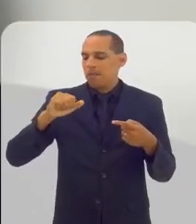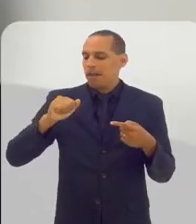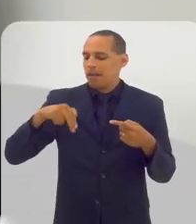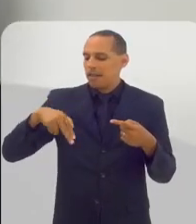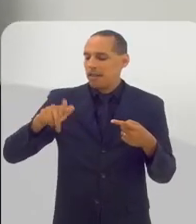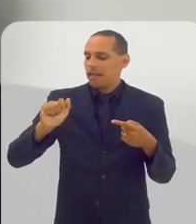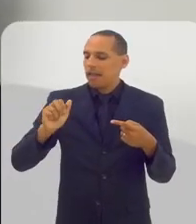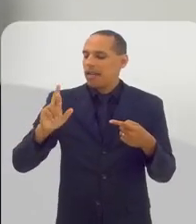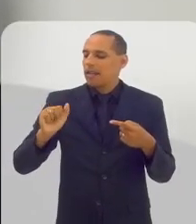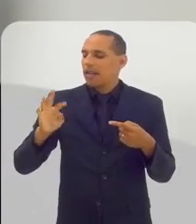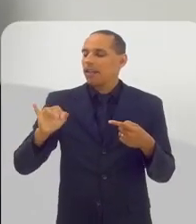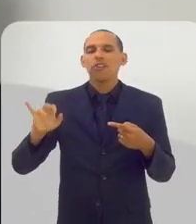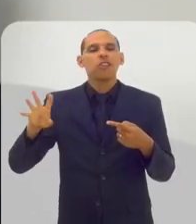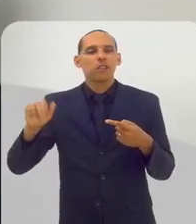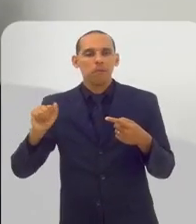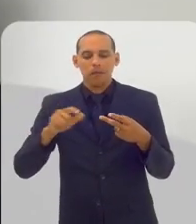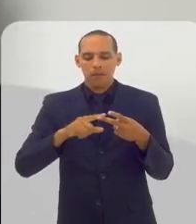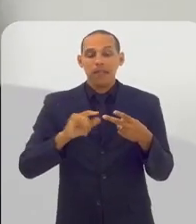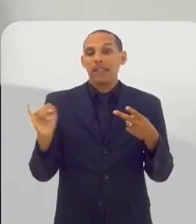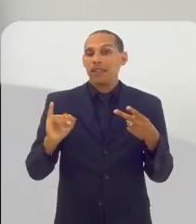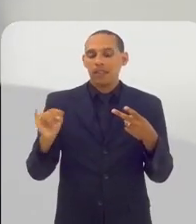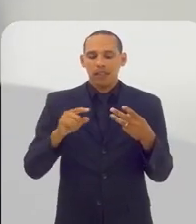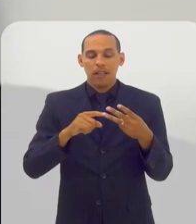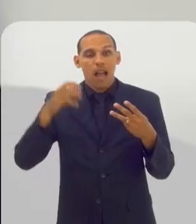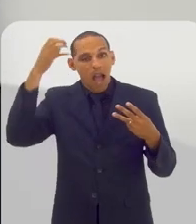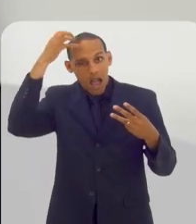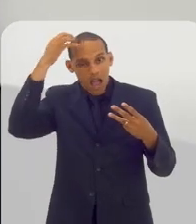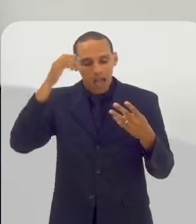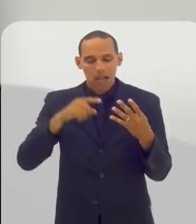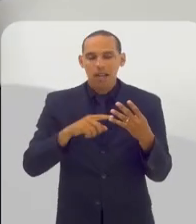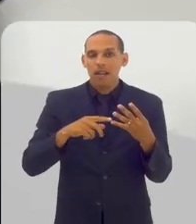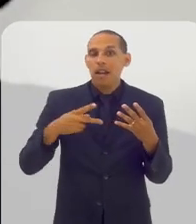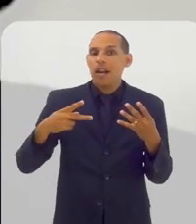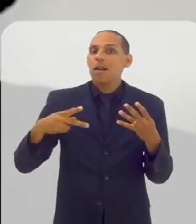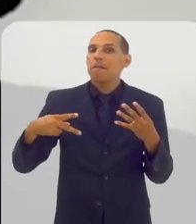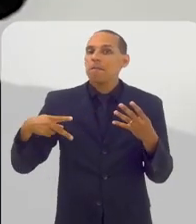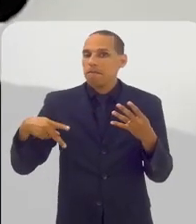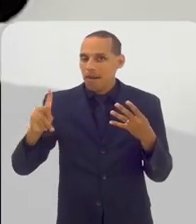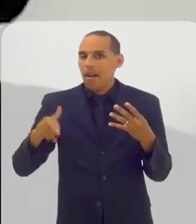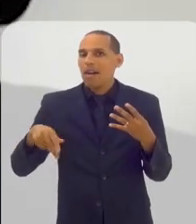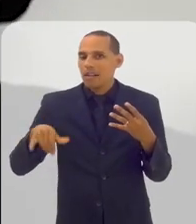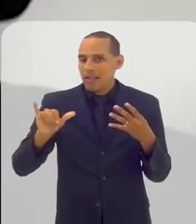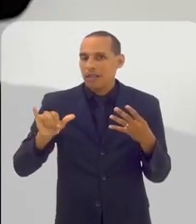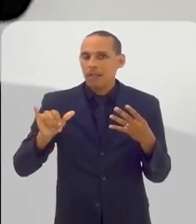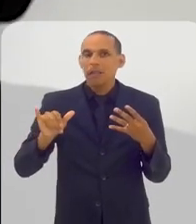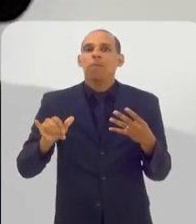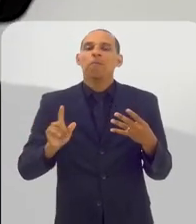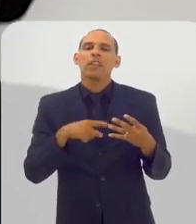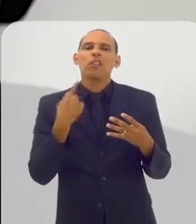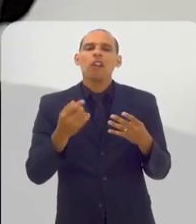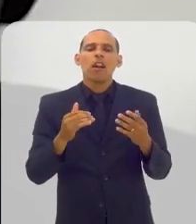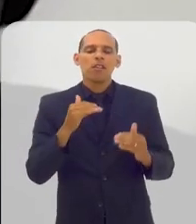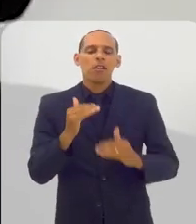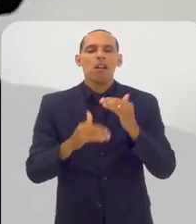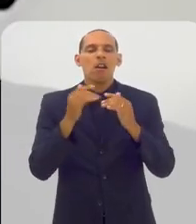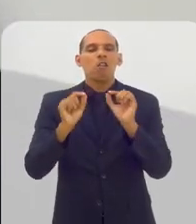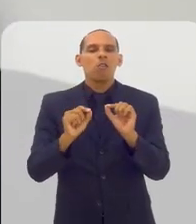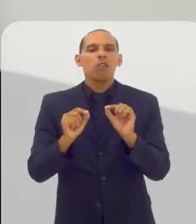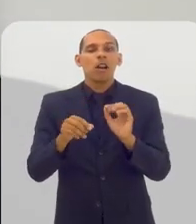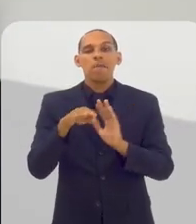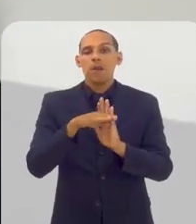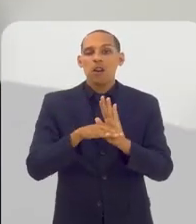Mangaratiba Itaguaí e para ti e nós estamos desenvolvendo uma série de programa de desenvolvimento